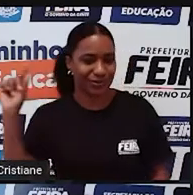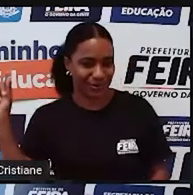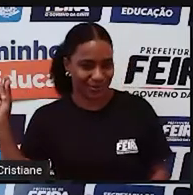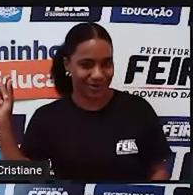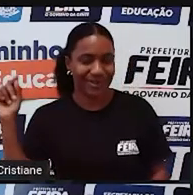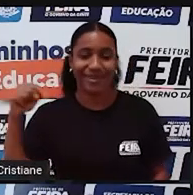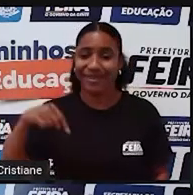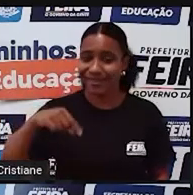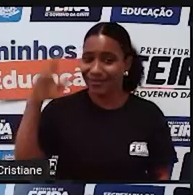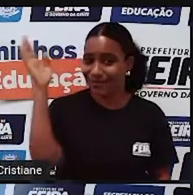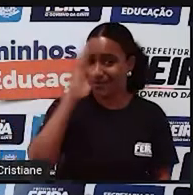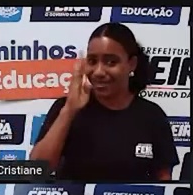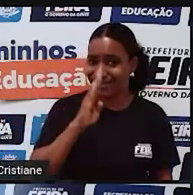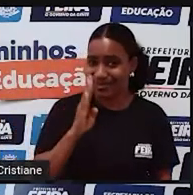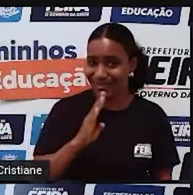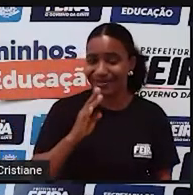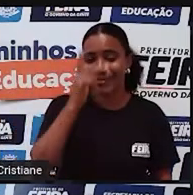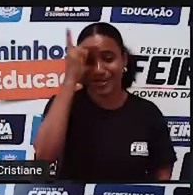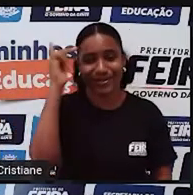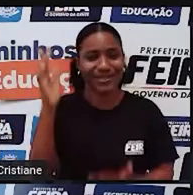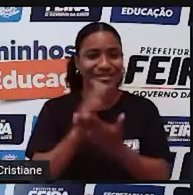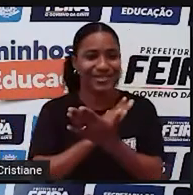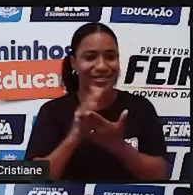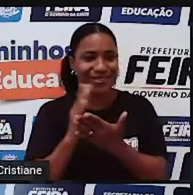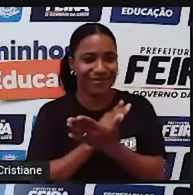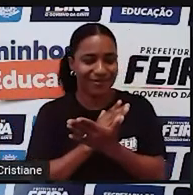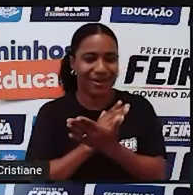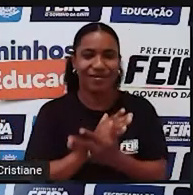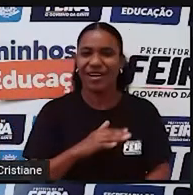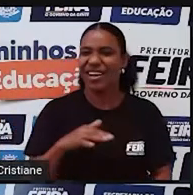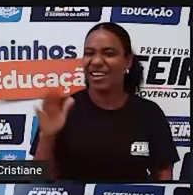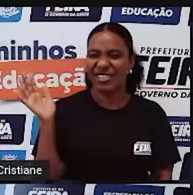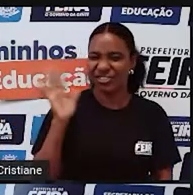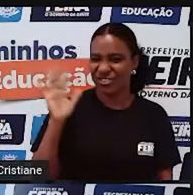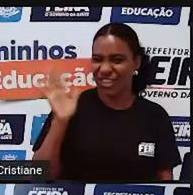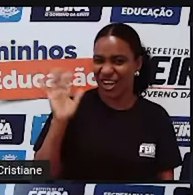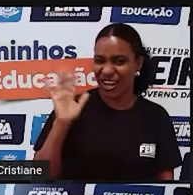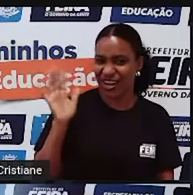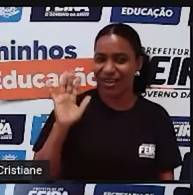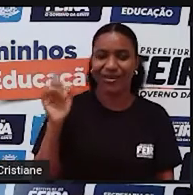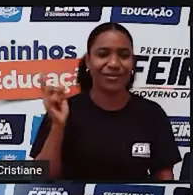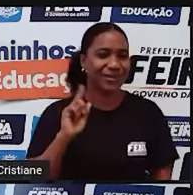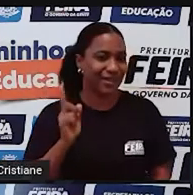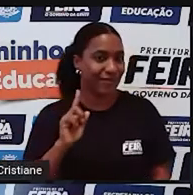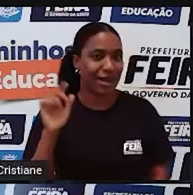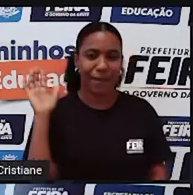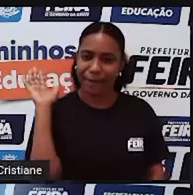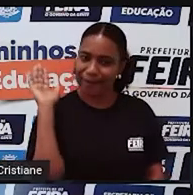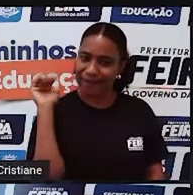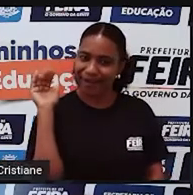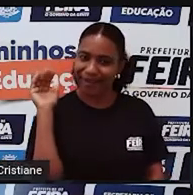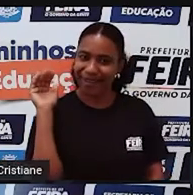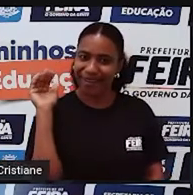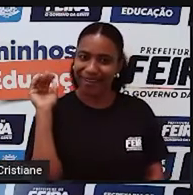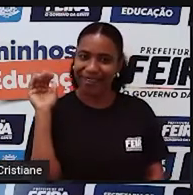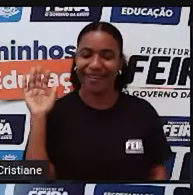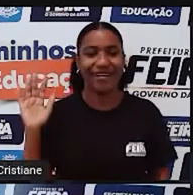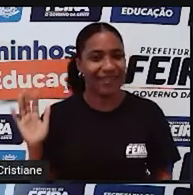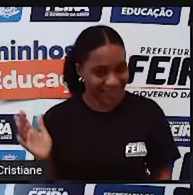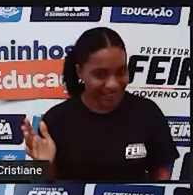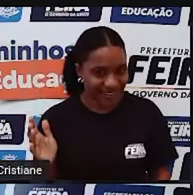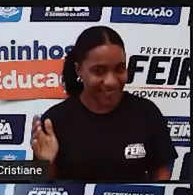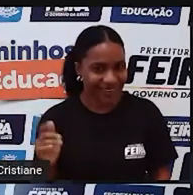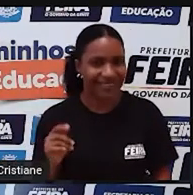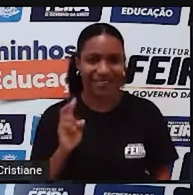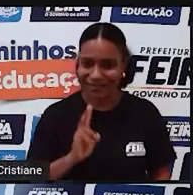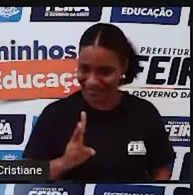aqui no Brasil, muitas pessoas, em vez de dizer tchau, diz bye. Já ouviram isso? Let's go!